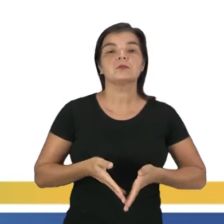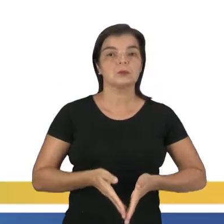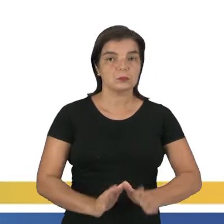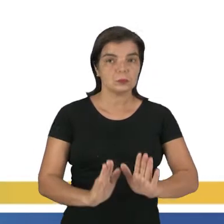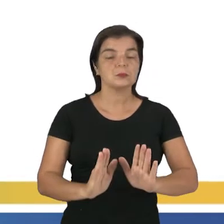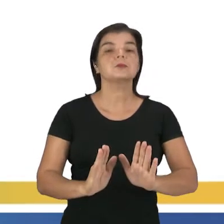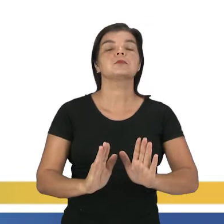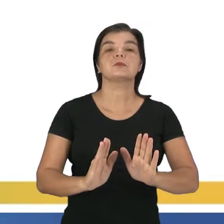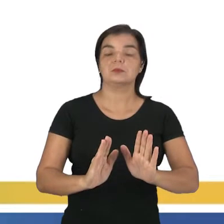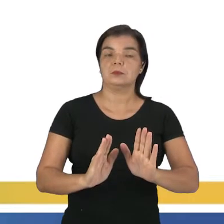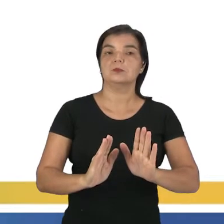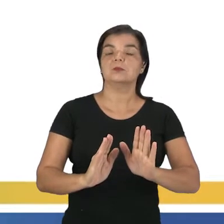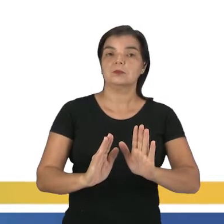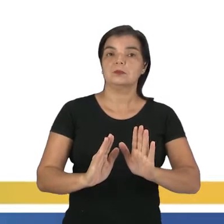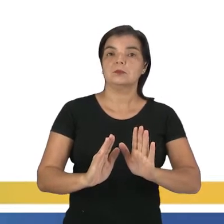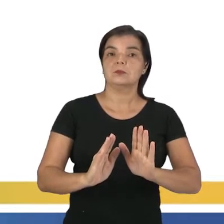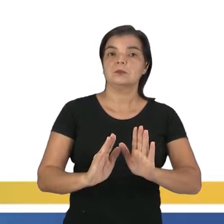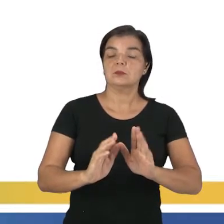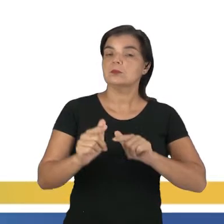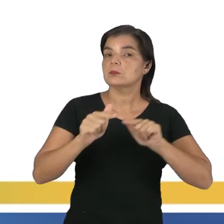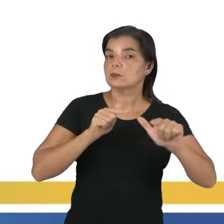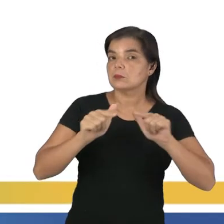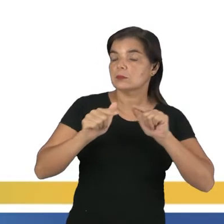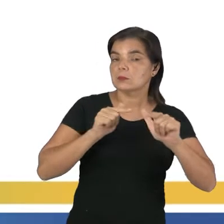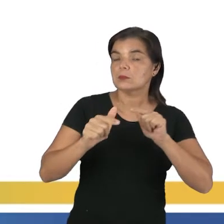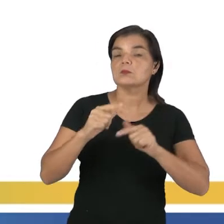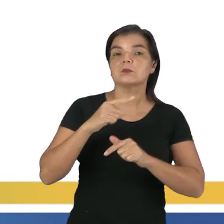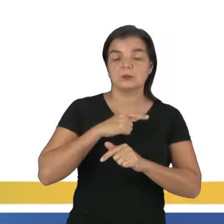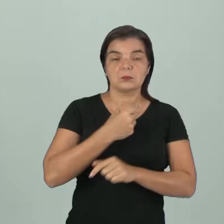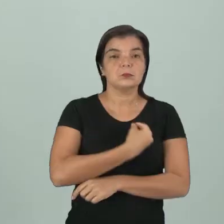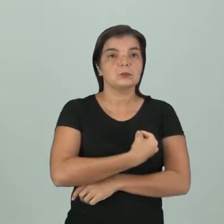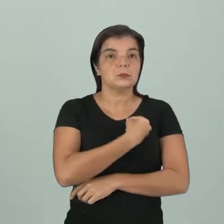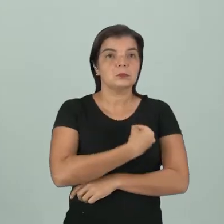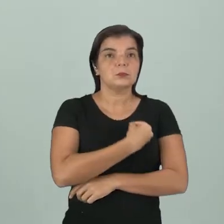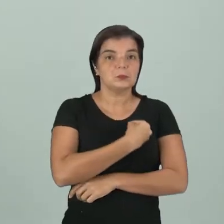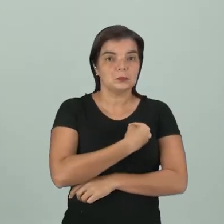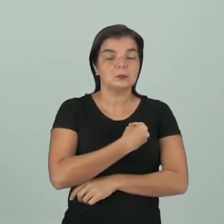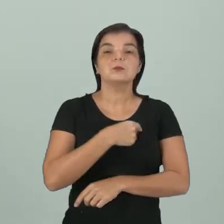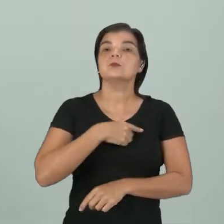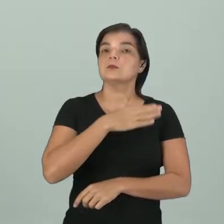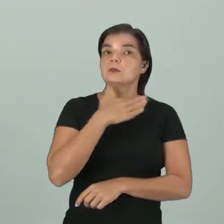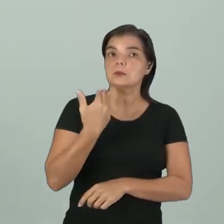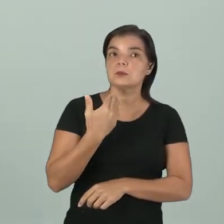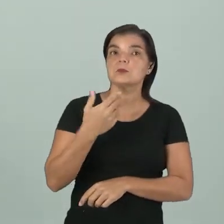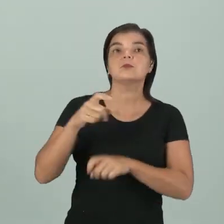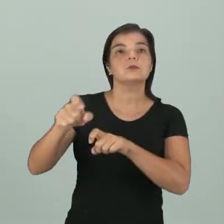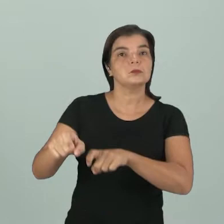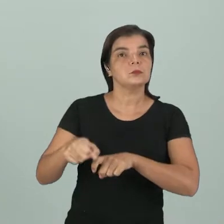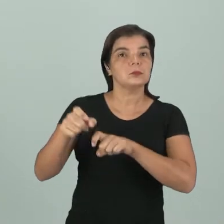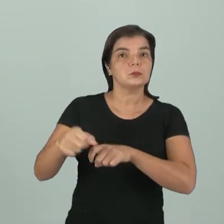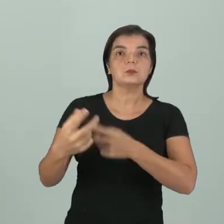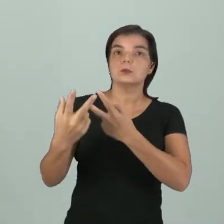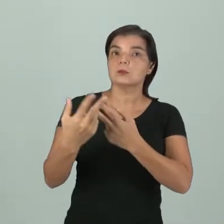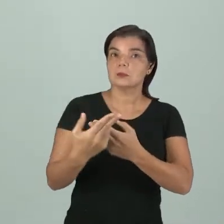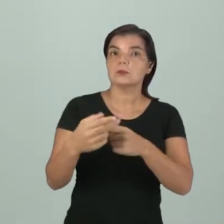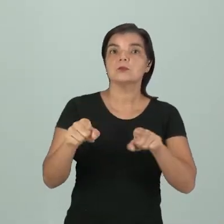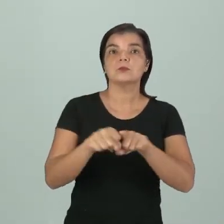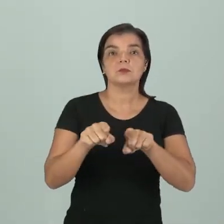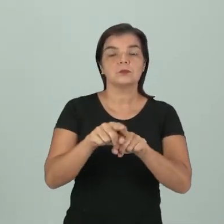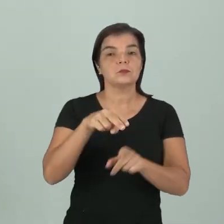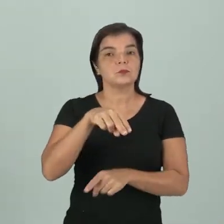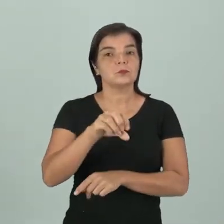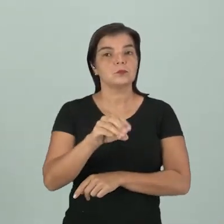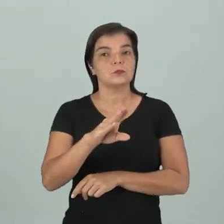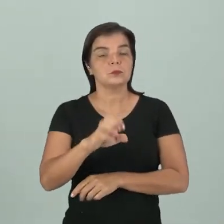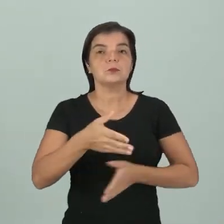por exemplo, que era quem trabalhava e tinha essa vida no campo, ele nascia e morria camponês. Da mesma forma